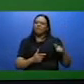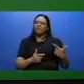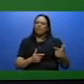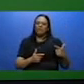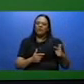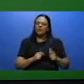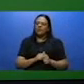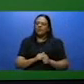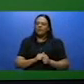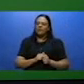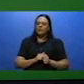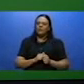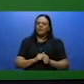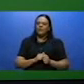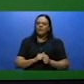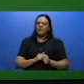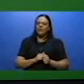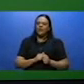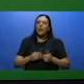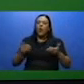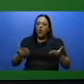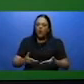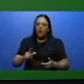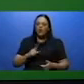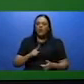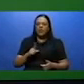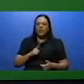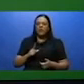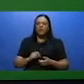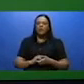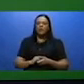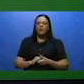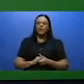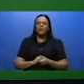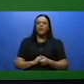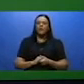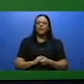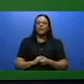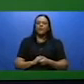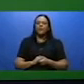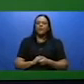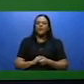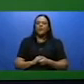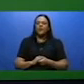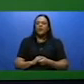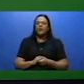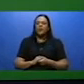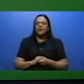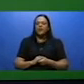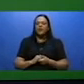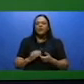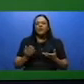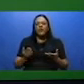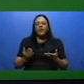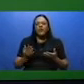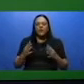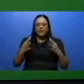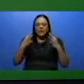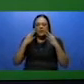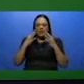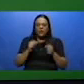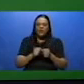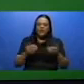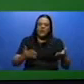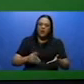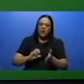cidades. Fez aí na sua apostila? Ou está só prestando atenção para fazer depois?